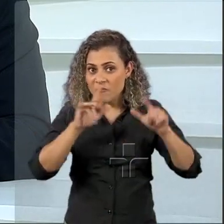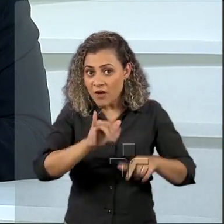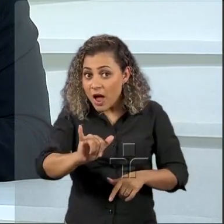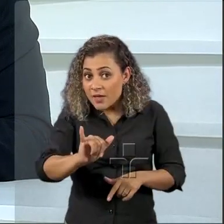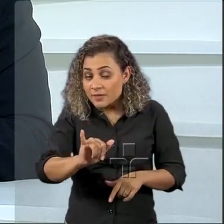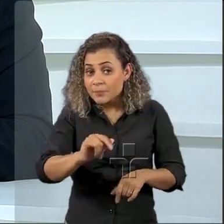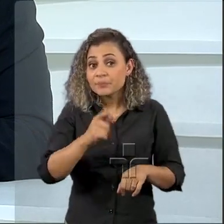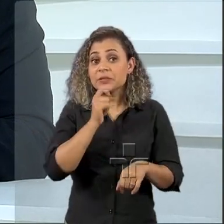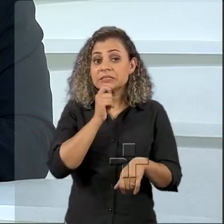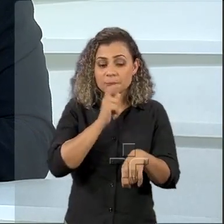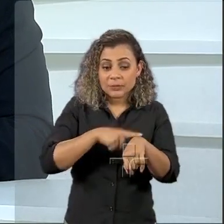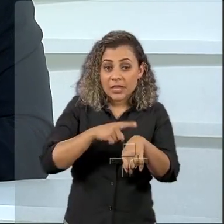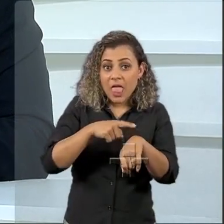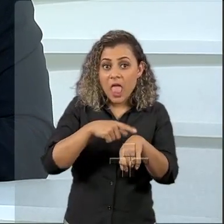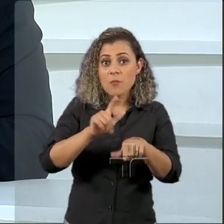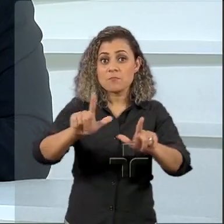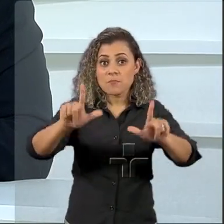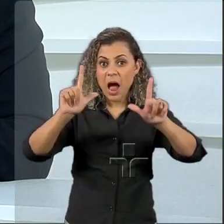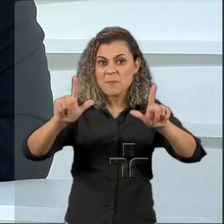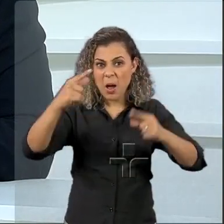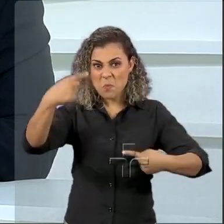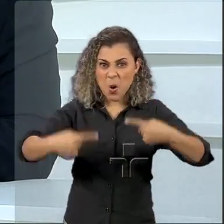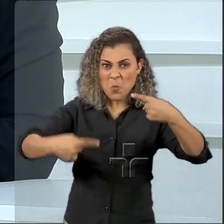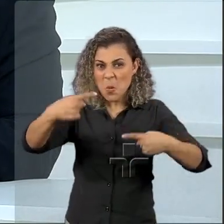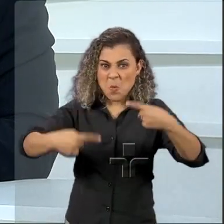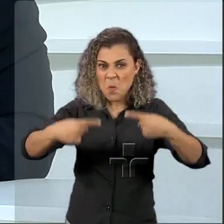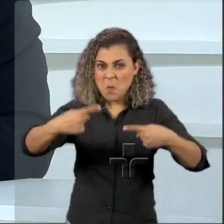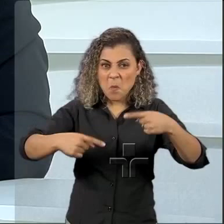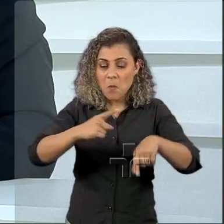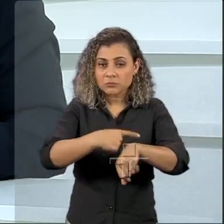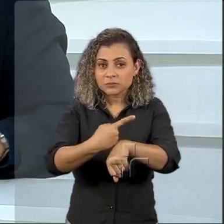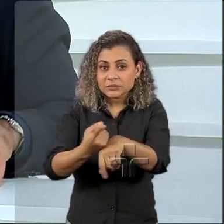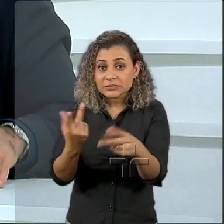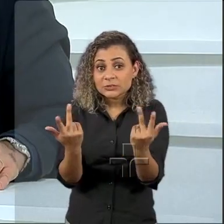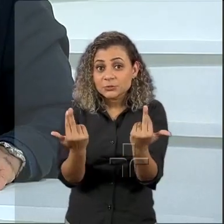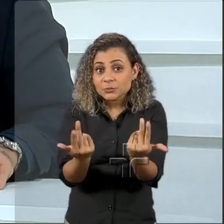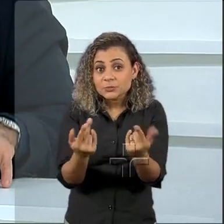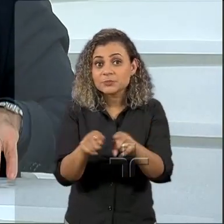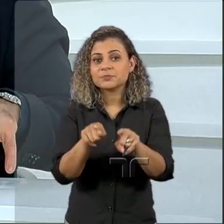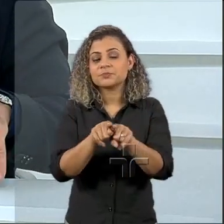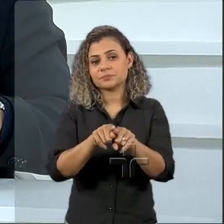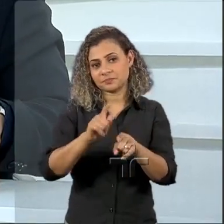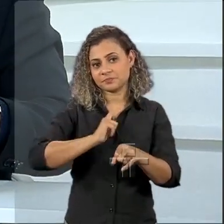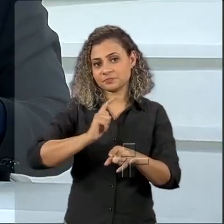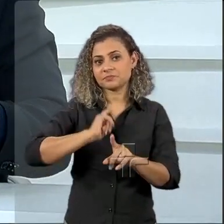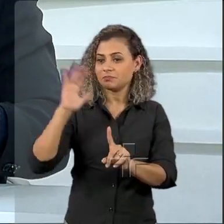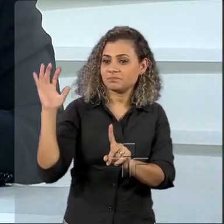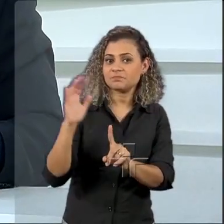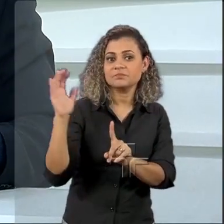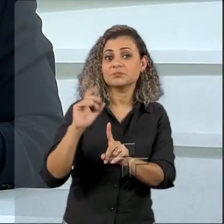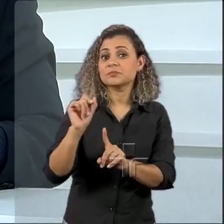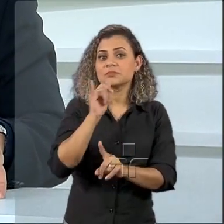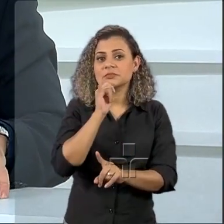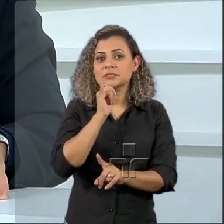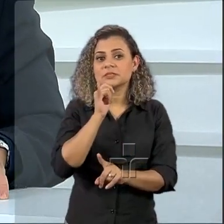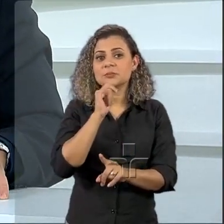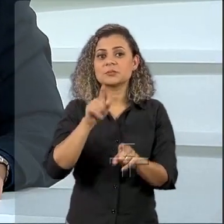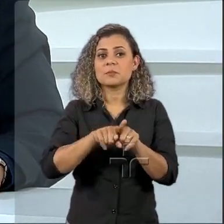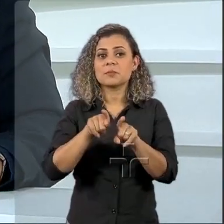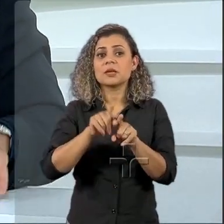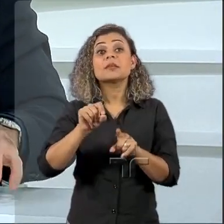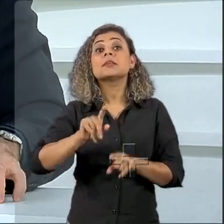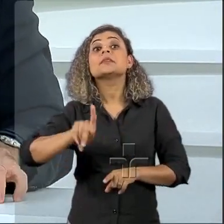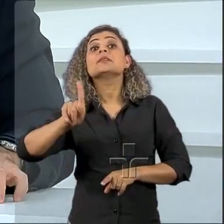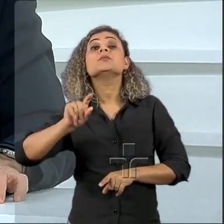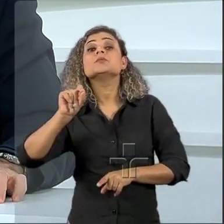os candidatos vão entrar num embate direto, mesmo na eleição presidencial, há uma tendência maior de aparecerem as questões substantivas. Né? O que vai fazer